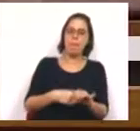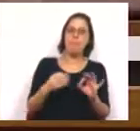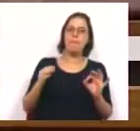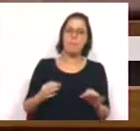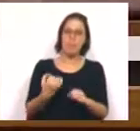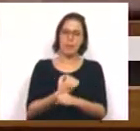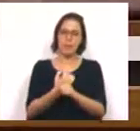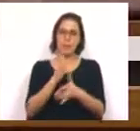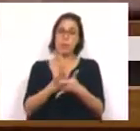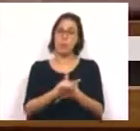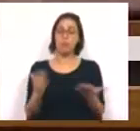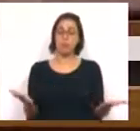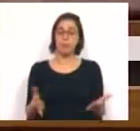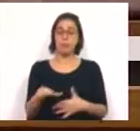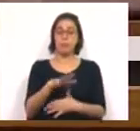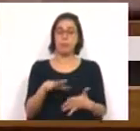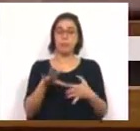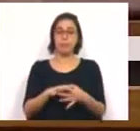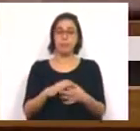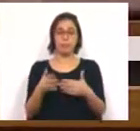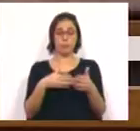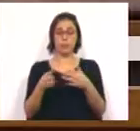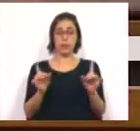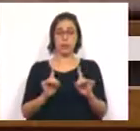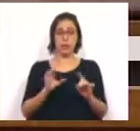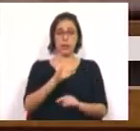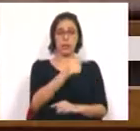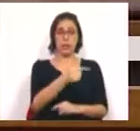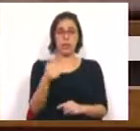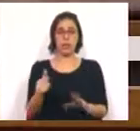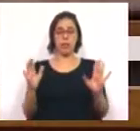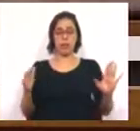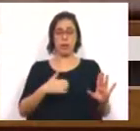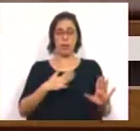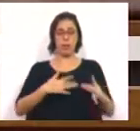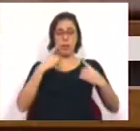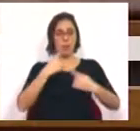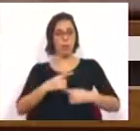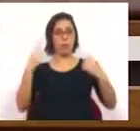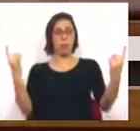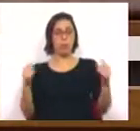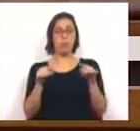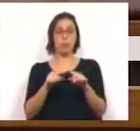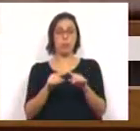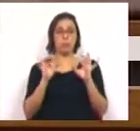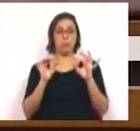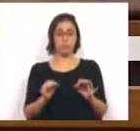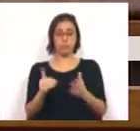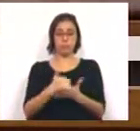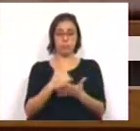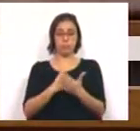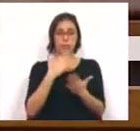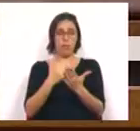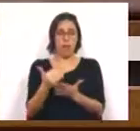degradação do serviço postal. Um cenário que nada tem a ver com os TTT enquanto empresa pública, que para além de serem rentáveis,